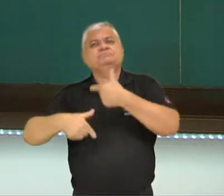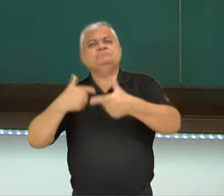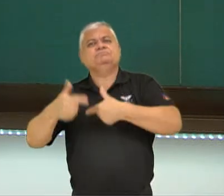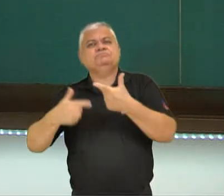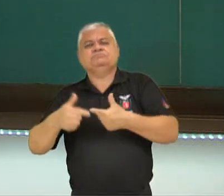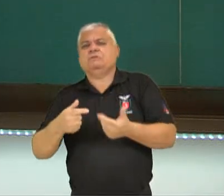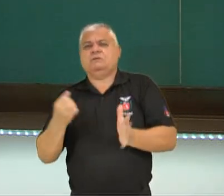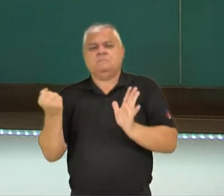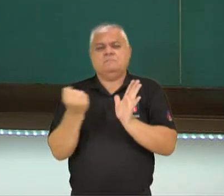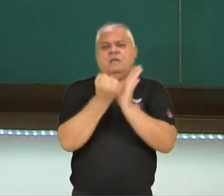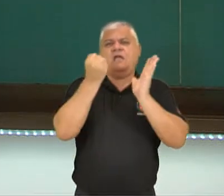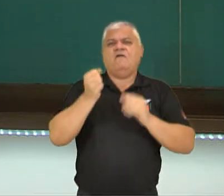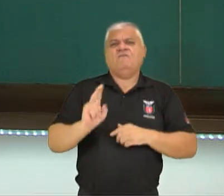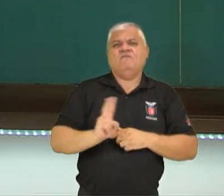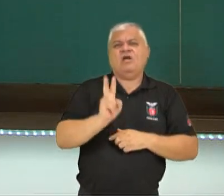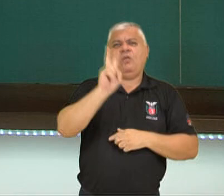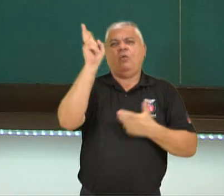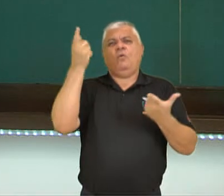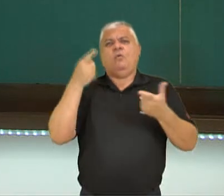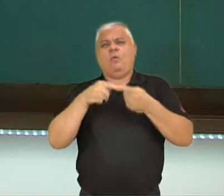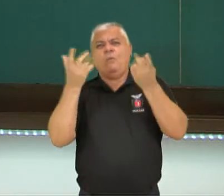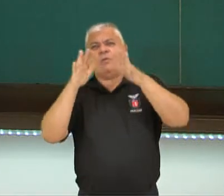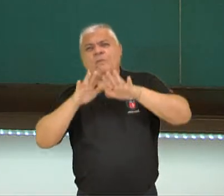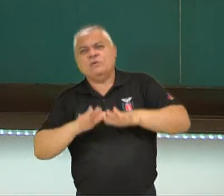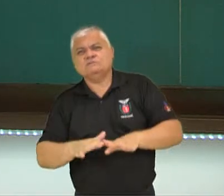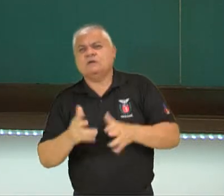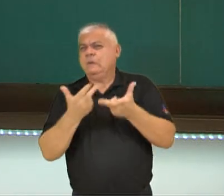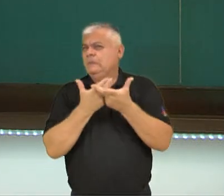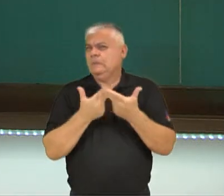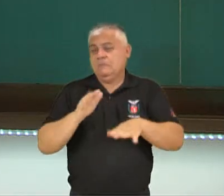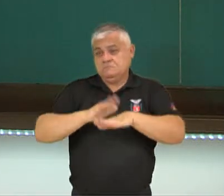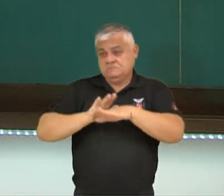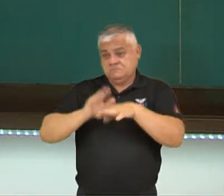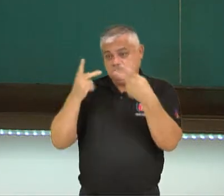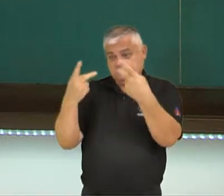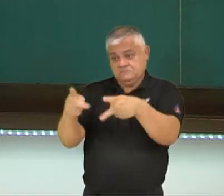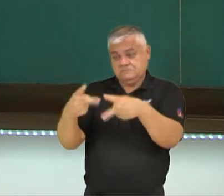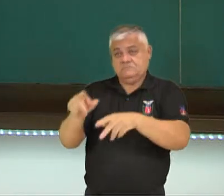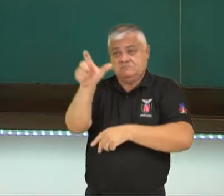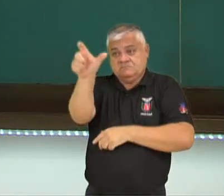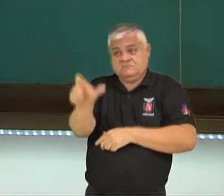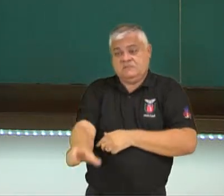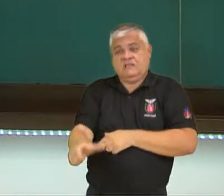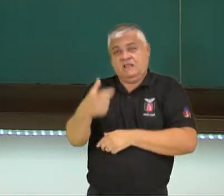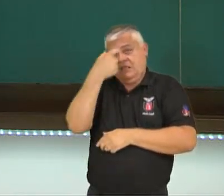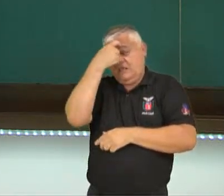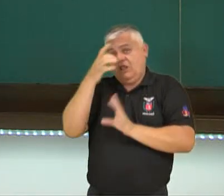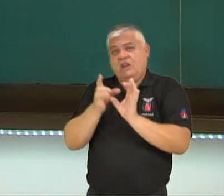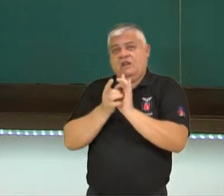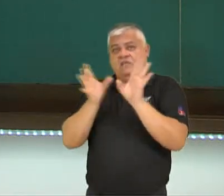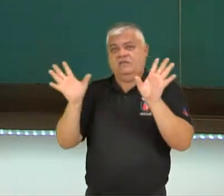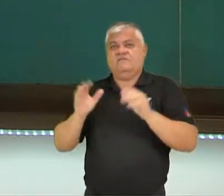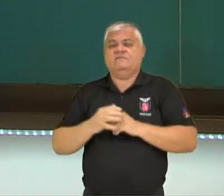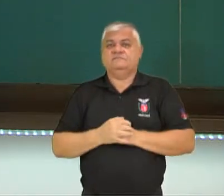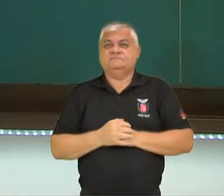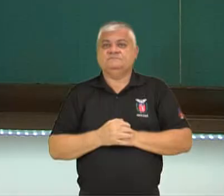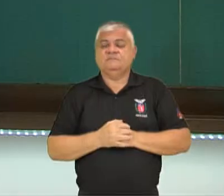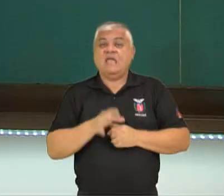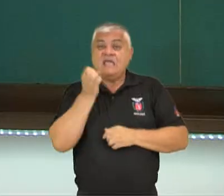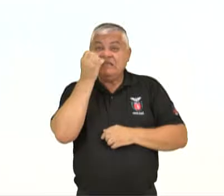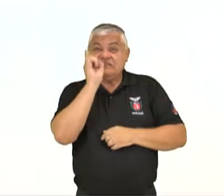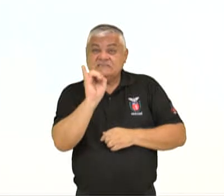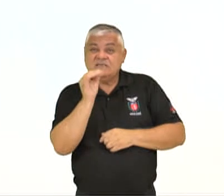taxar seus preços, fazer as suas promoções, né, a se guiar pela economia. Se há